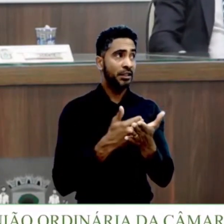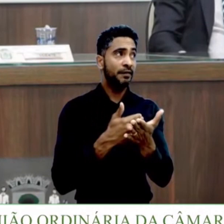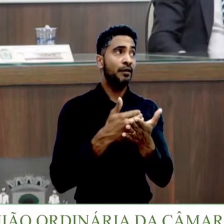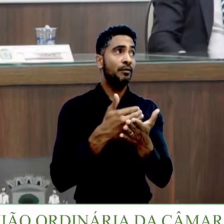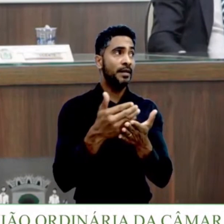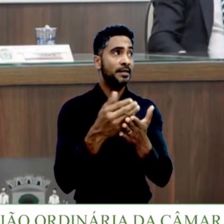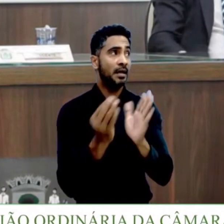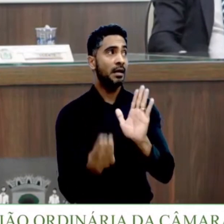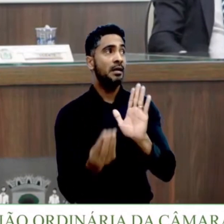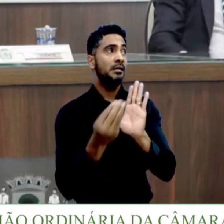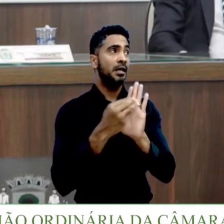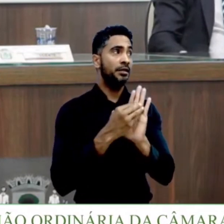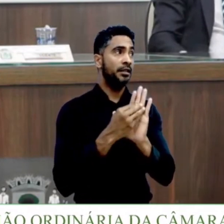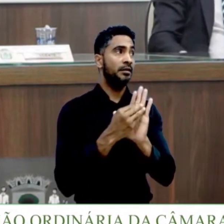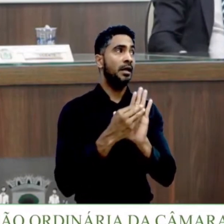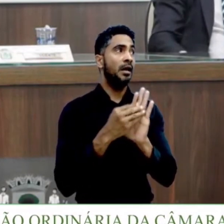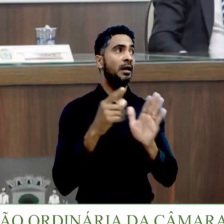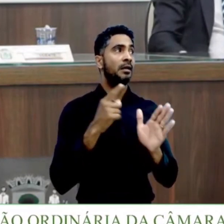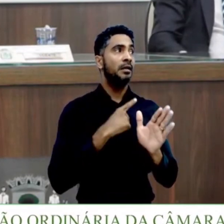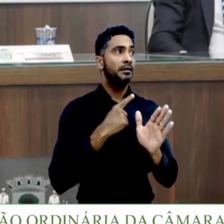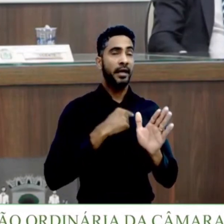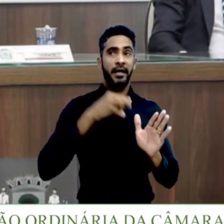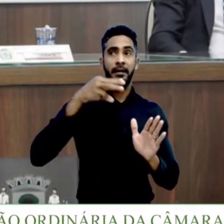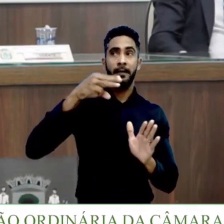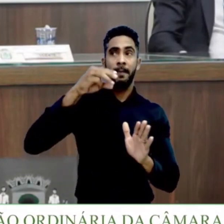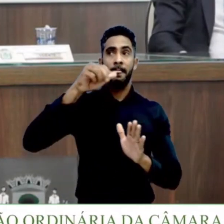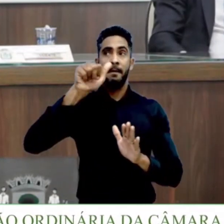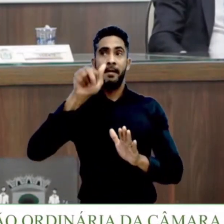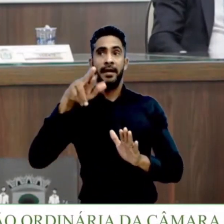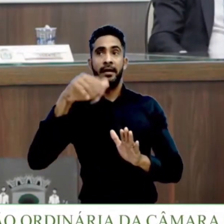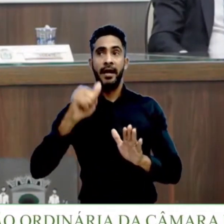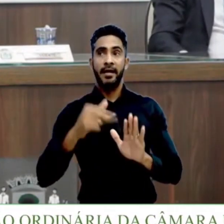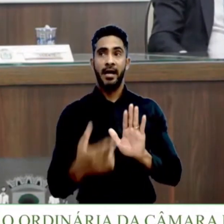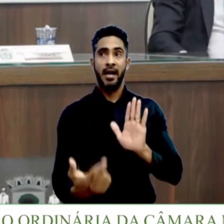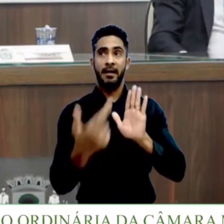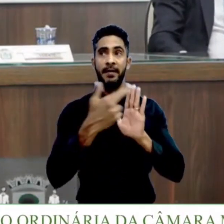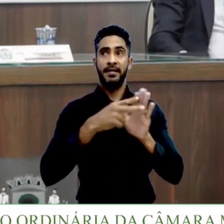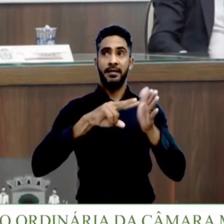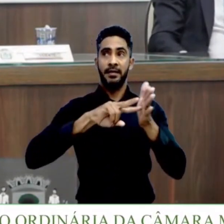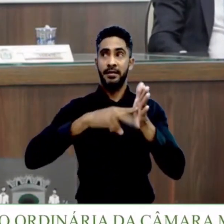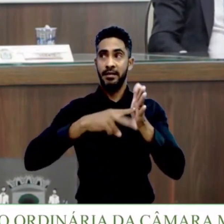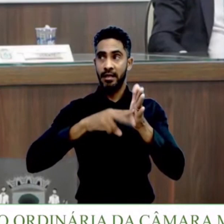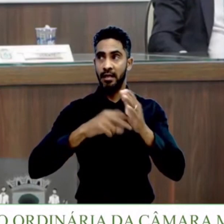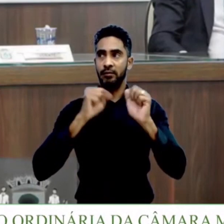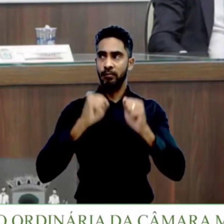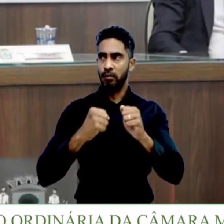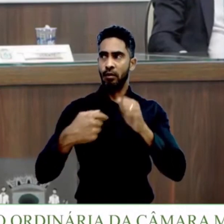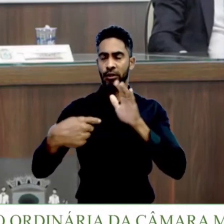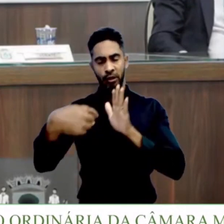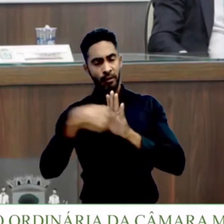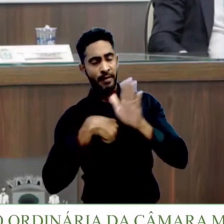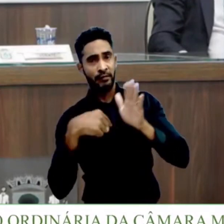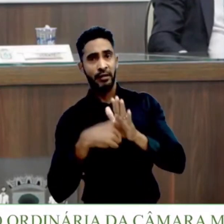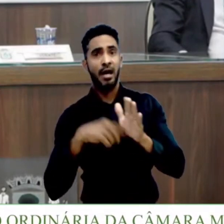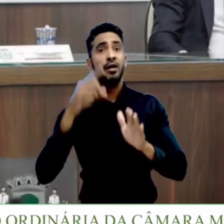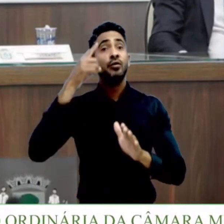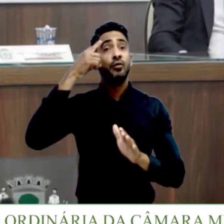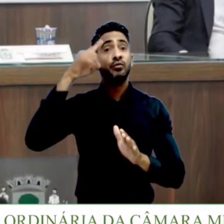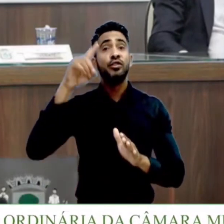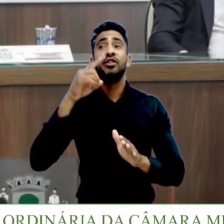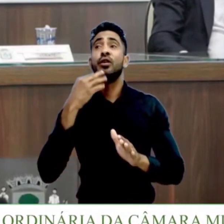a agendar, né? Estou vendo a Marileia que está aí, representante do sindicato, pode nos procurar para ver uma data que a gente